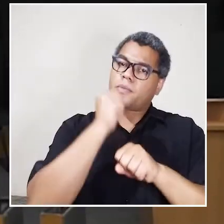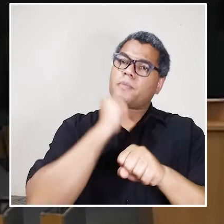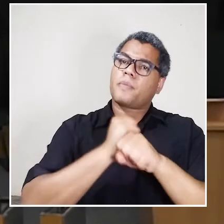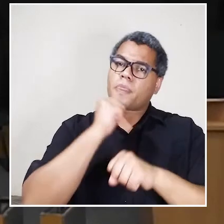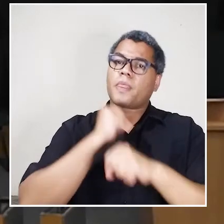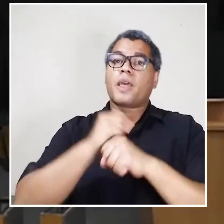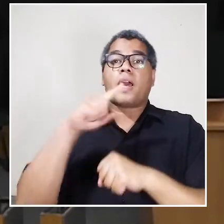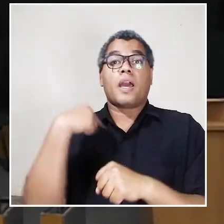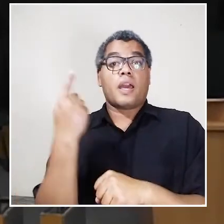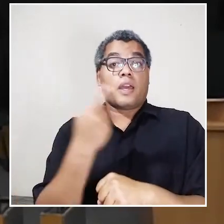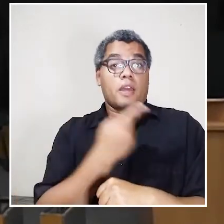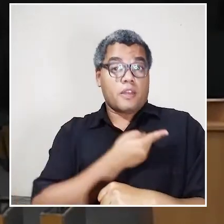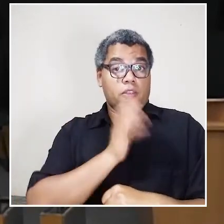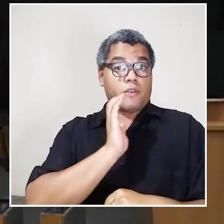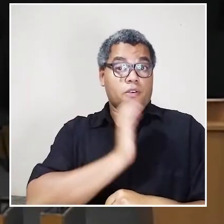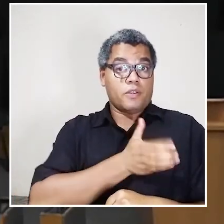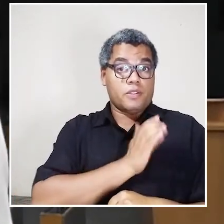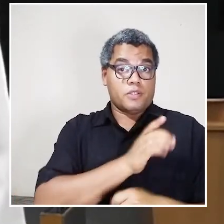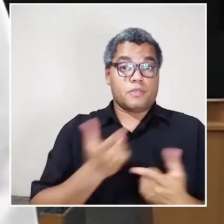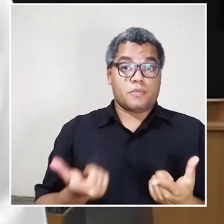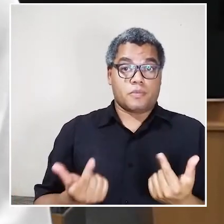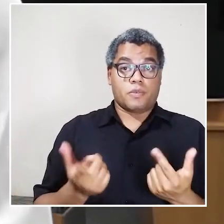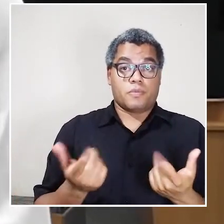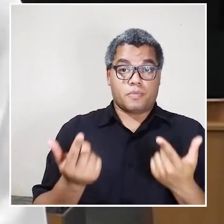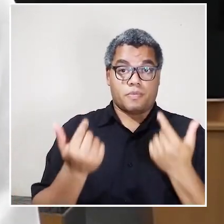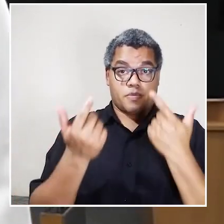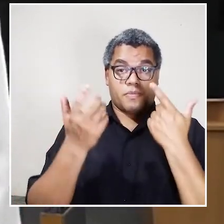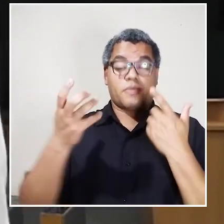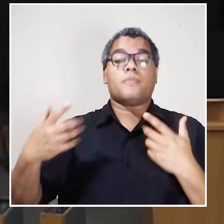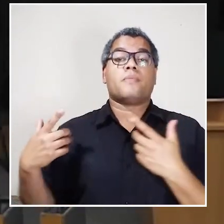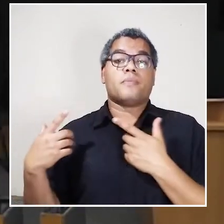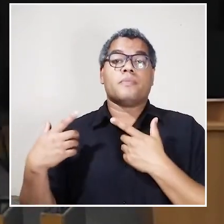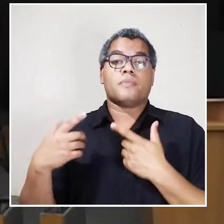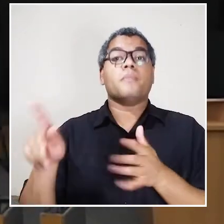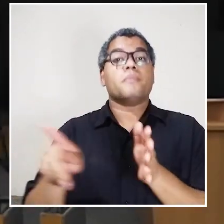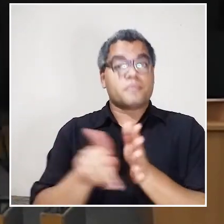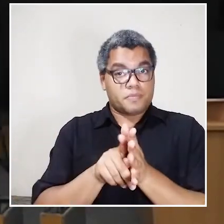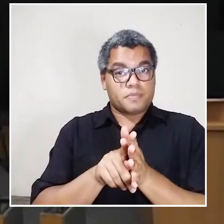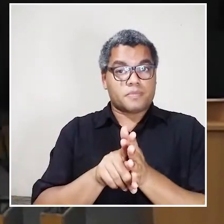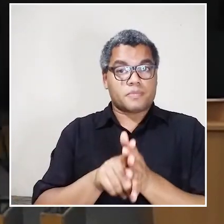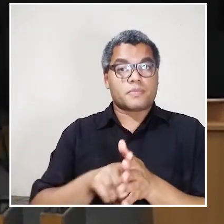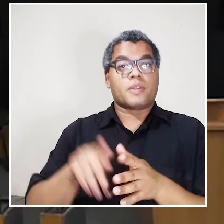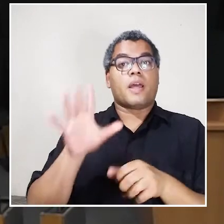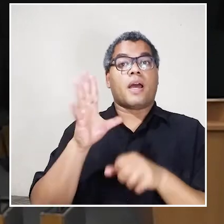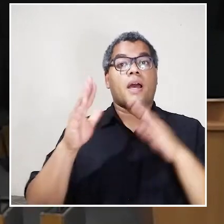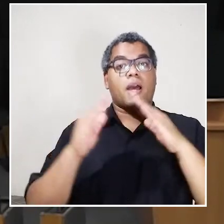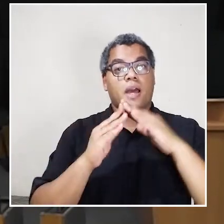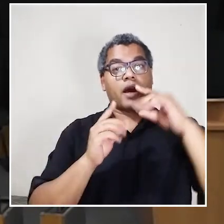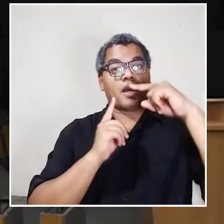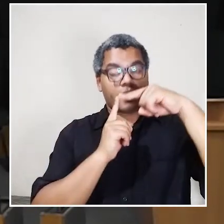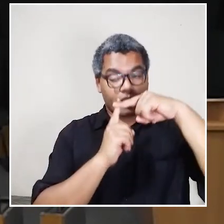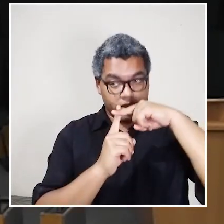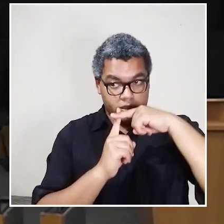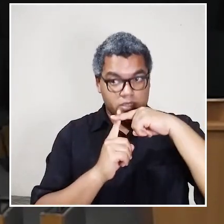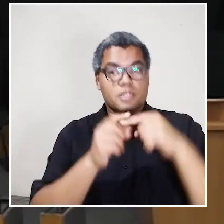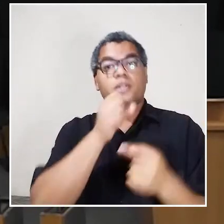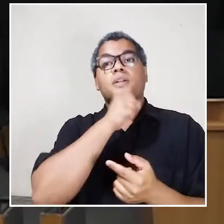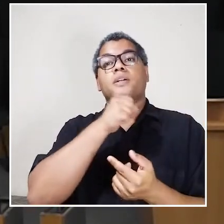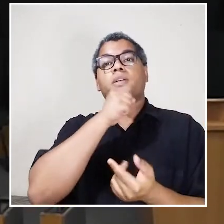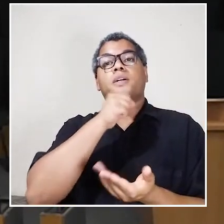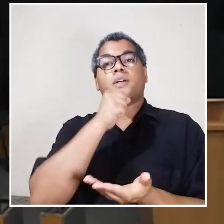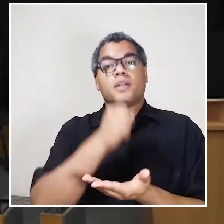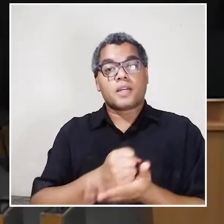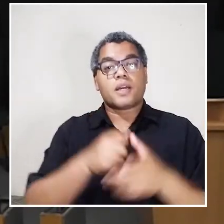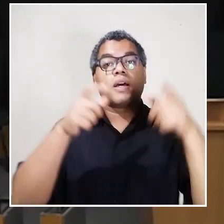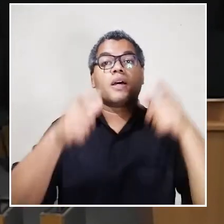nós somos herdeiros dessa nação. A igreja está no Antigo Testamento em Israel, mas